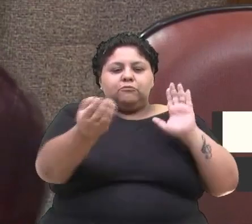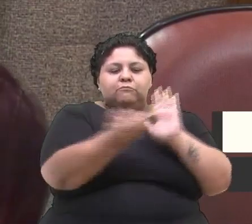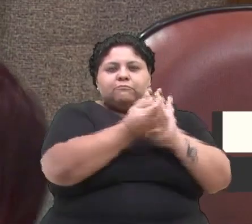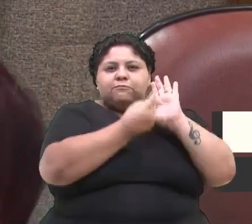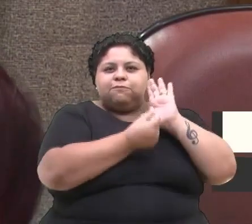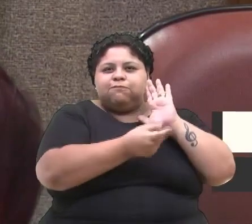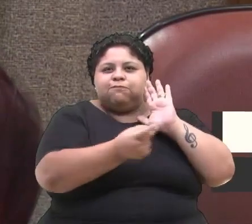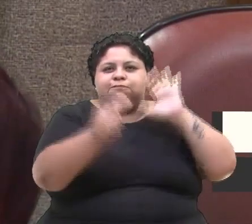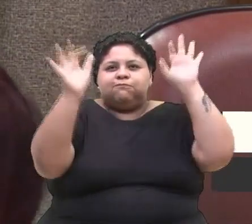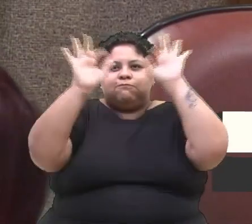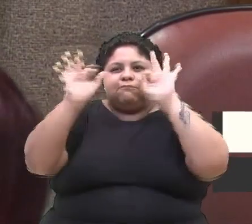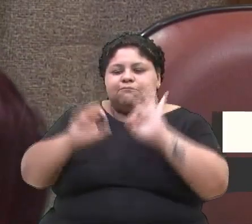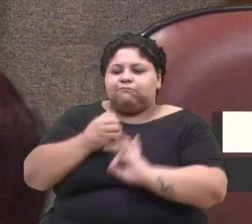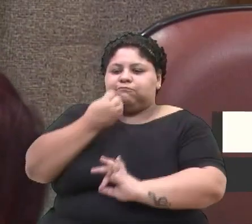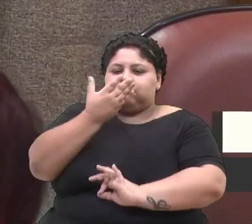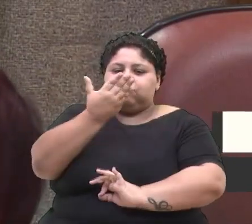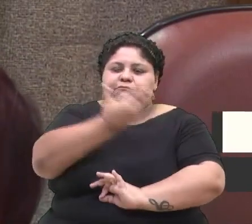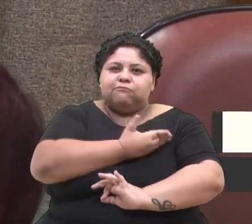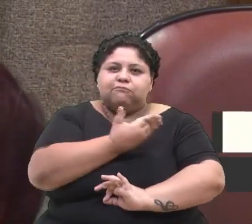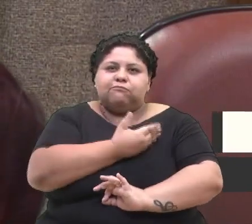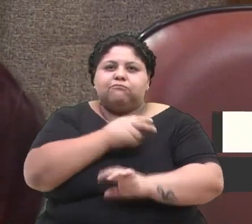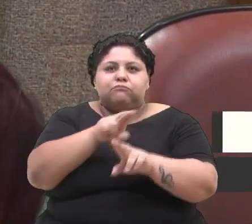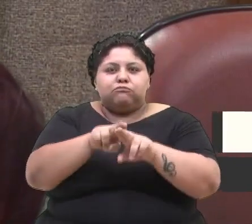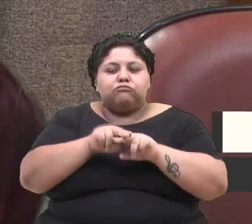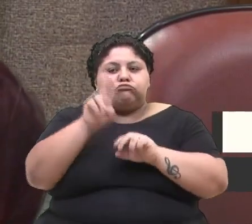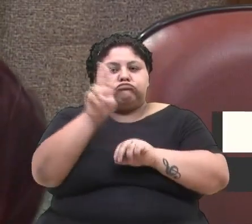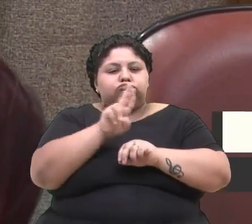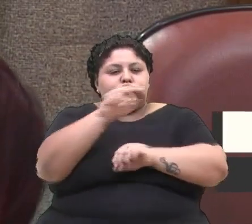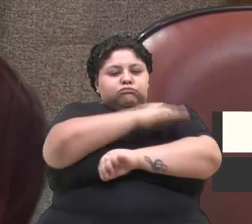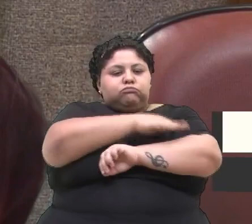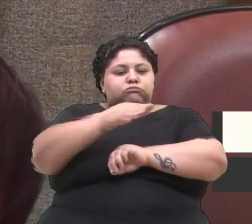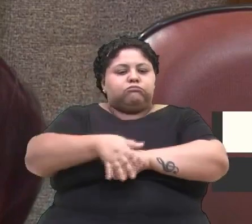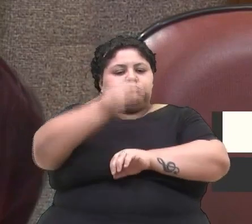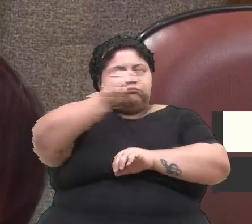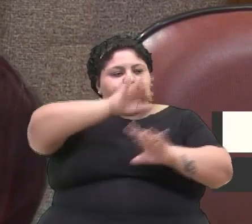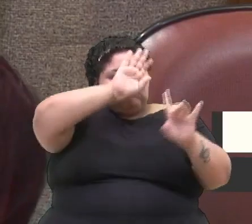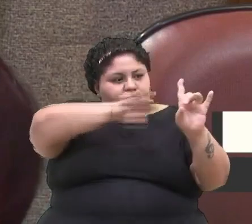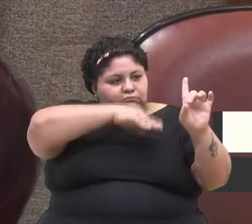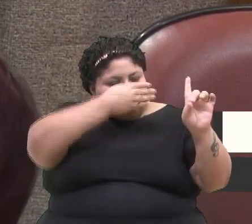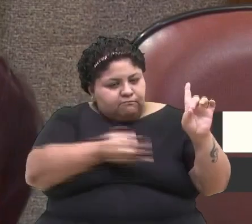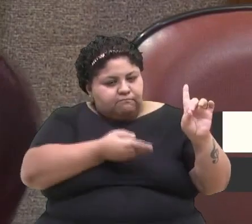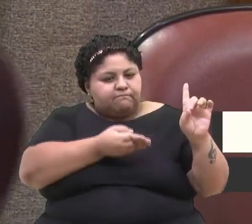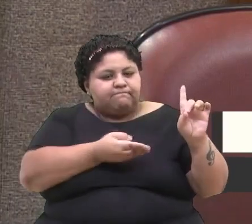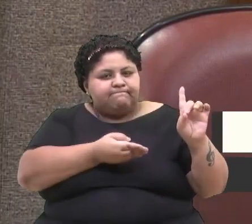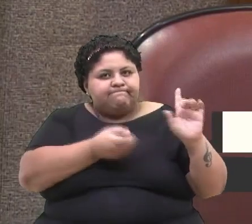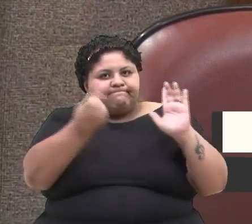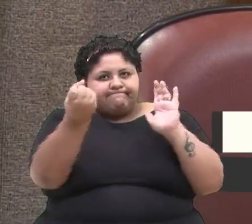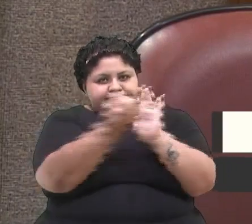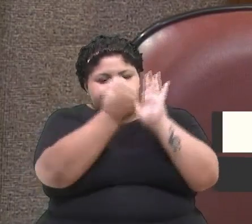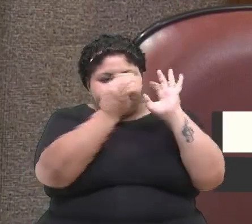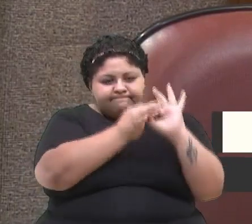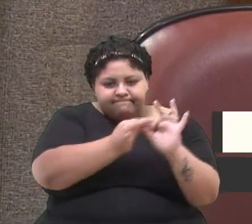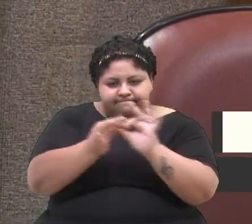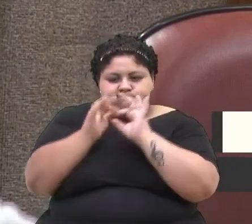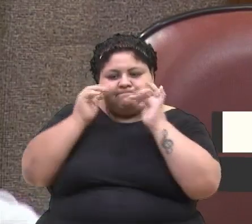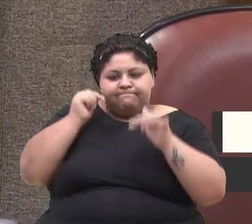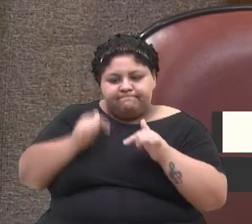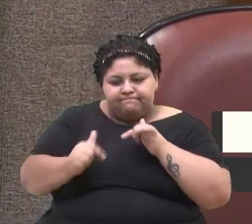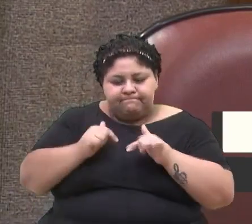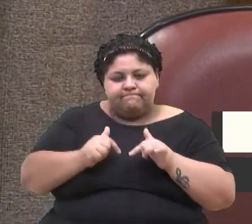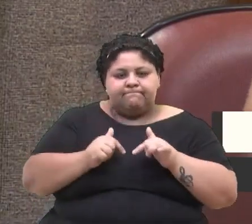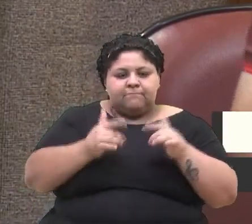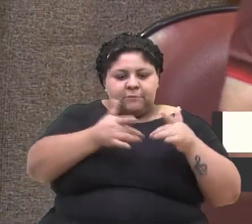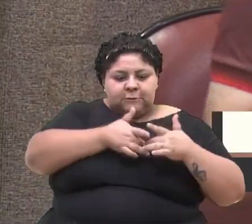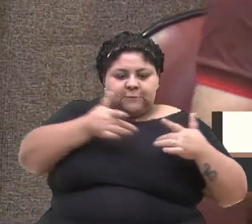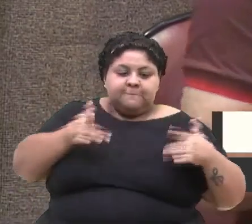amigos portanto a denominação desta via pública é uma justa homenagem a um símbolo de União trabalho e solidariedade